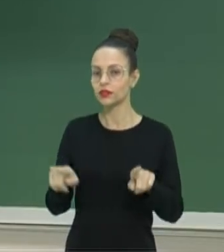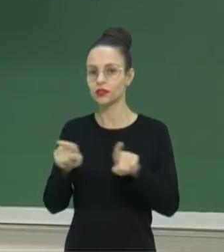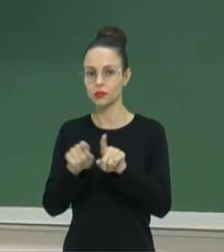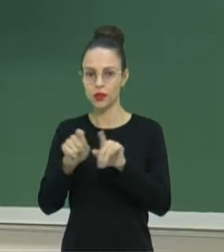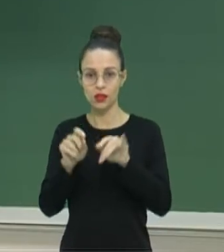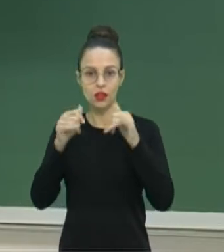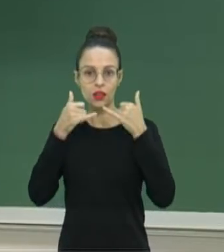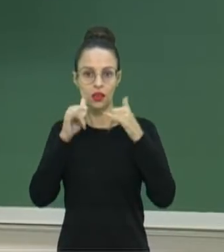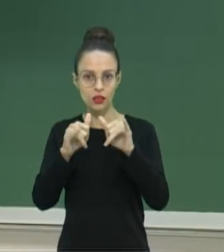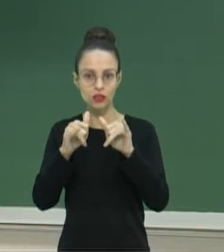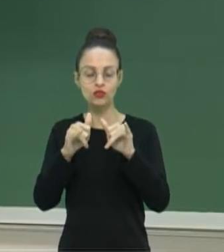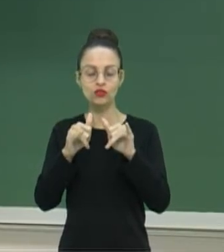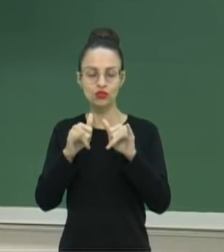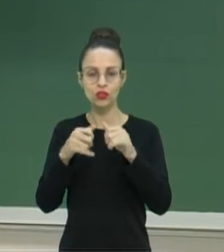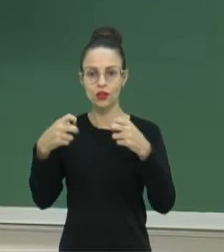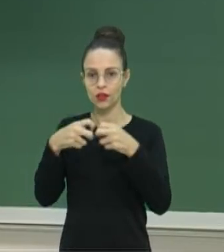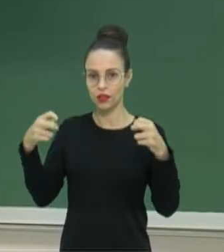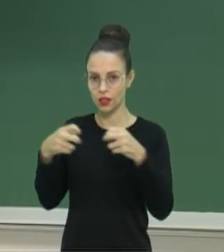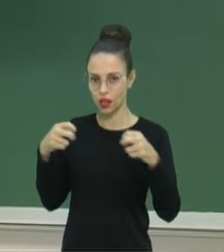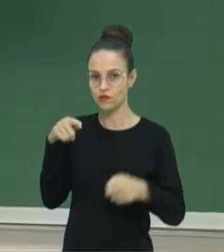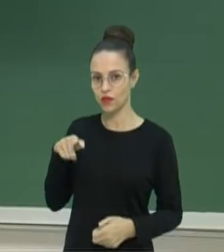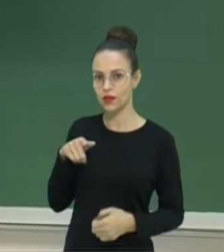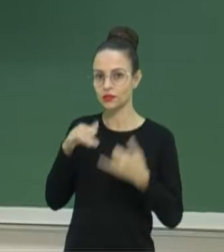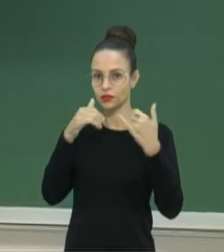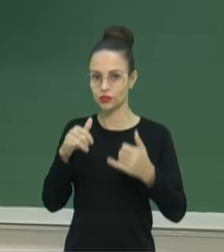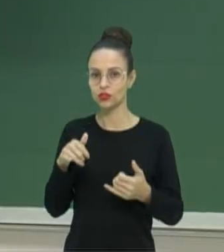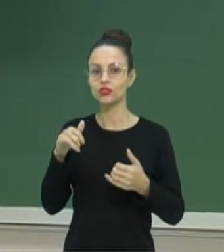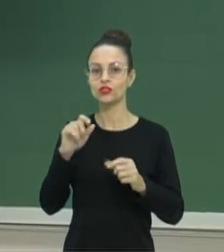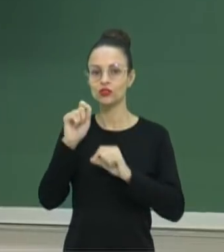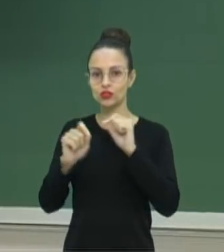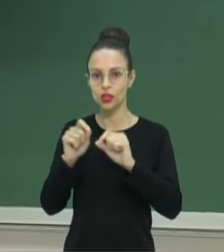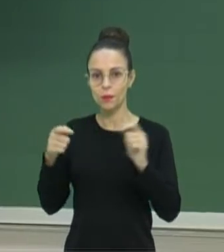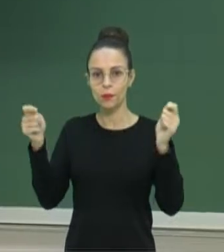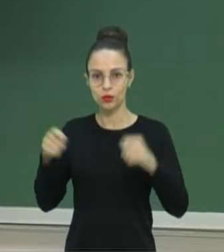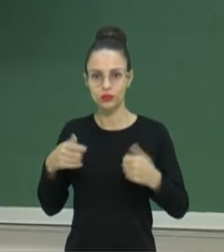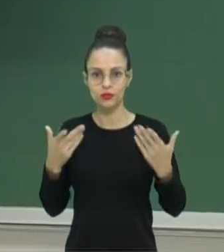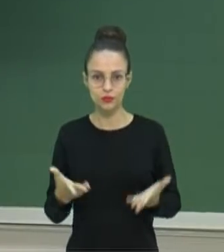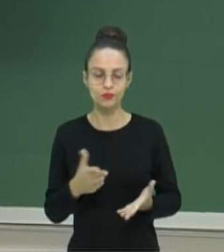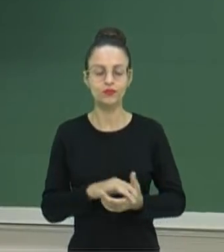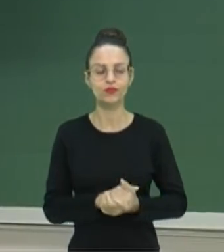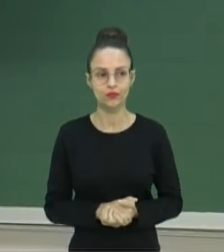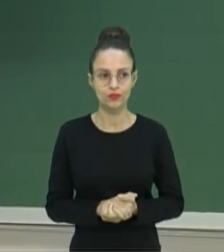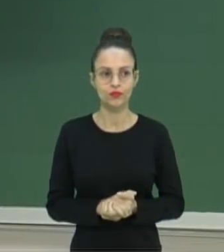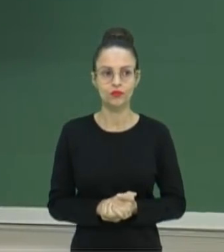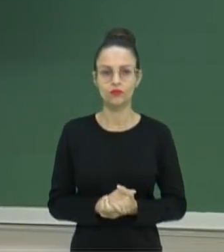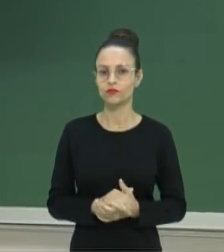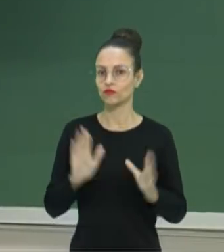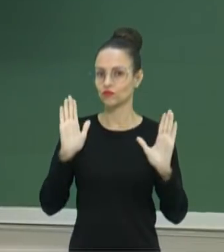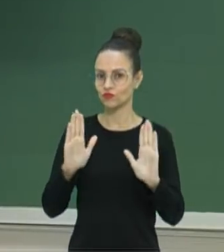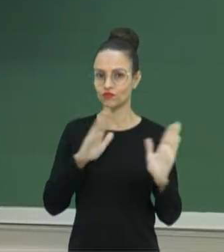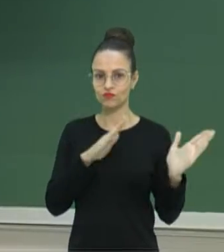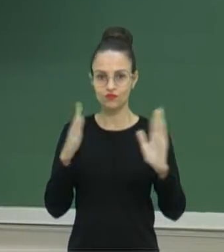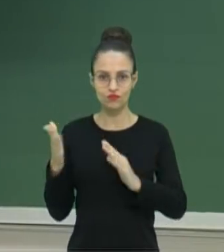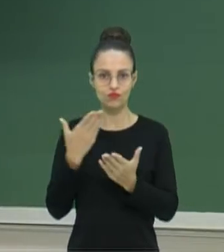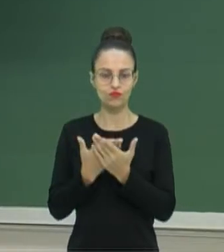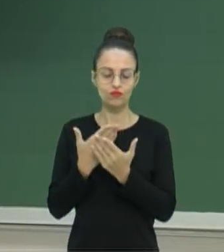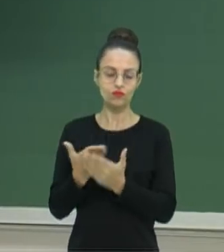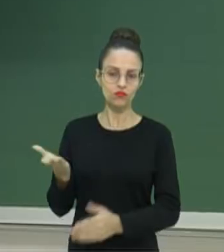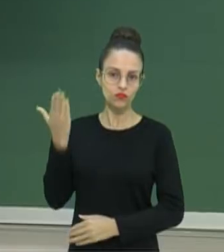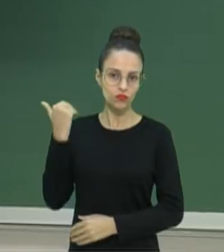a energia elástica do sistema. Beleza, meus queridos? Tranquilo? Nós já vimos isso aqui em